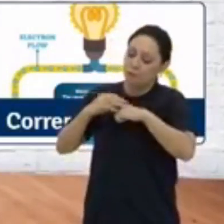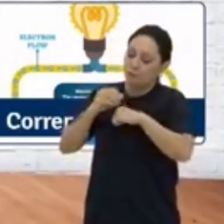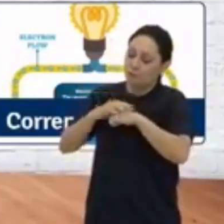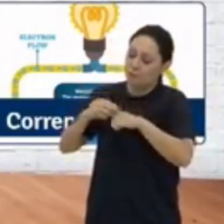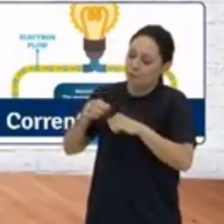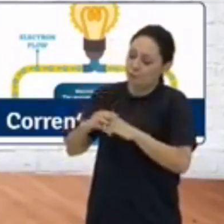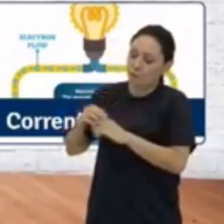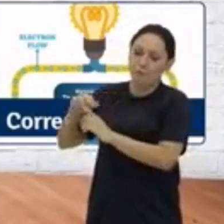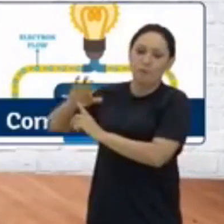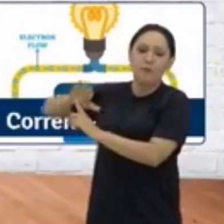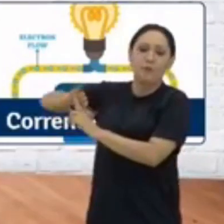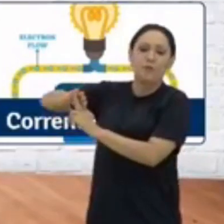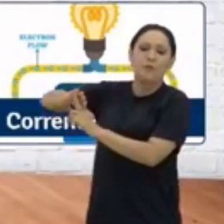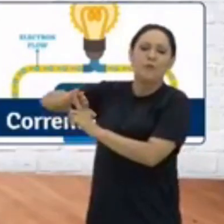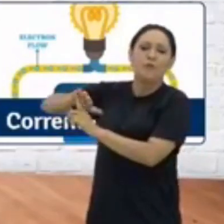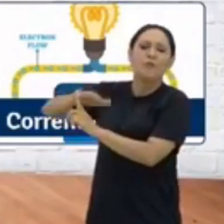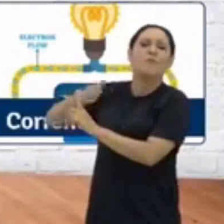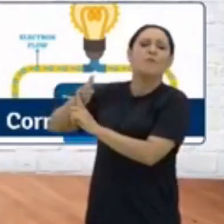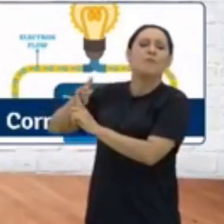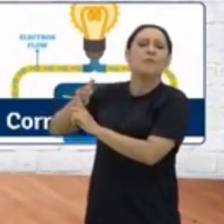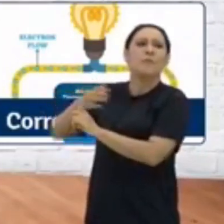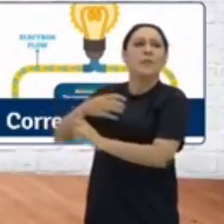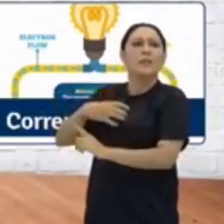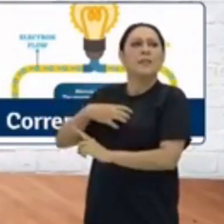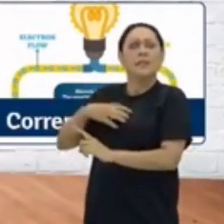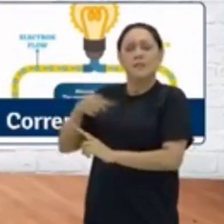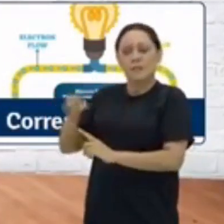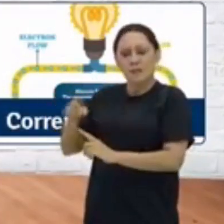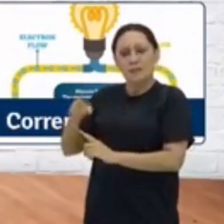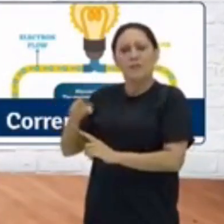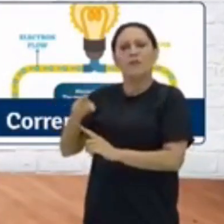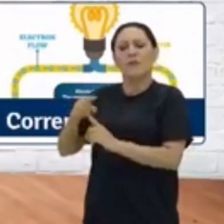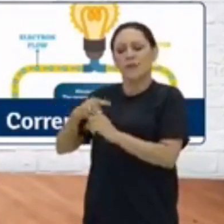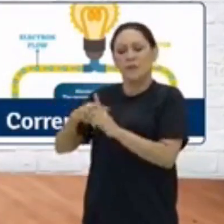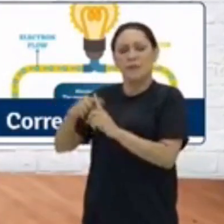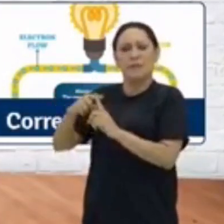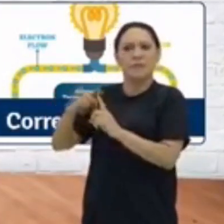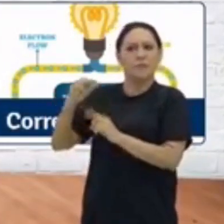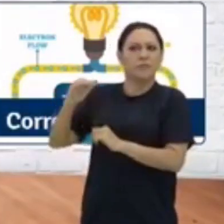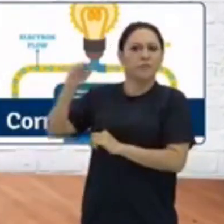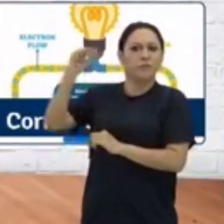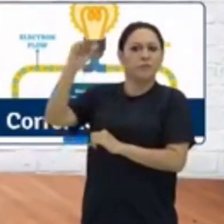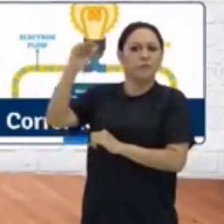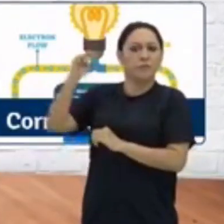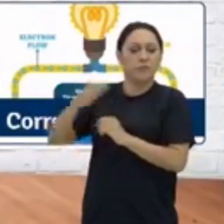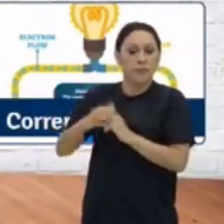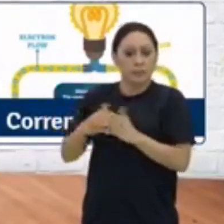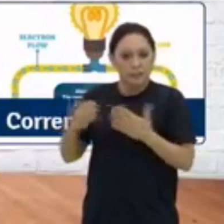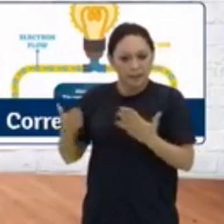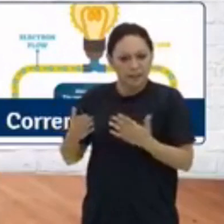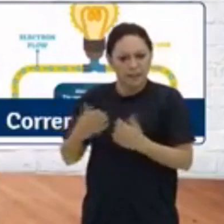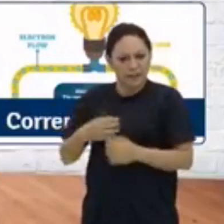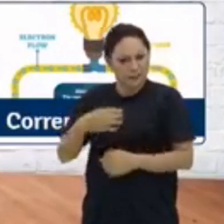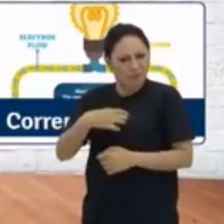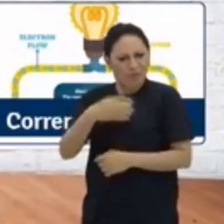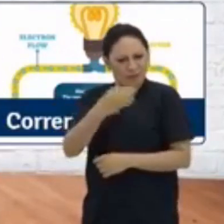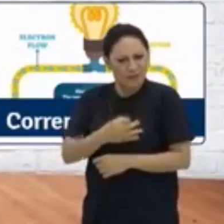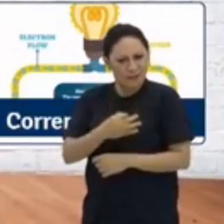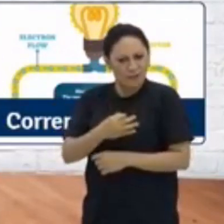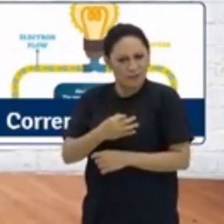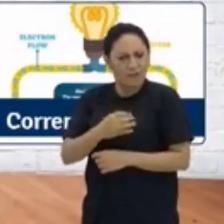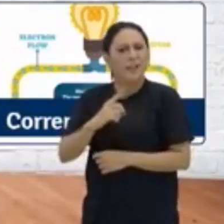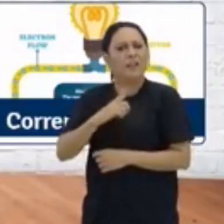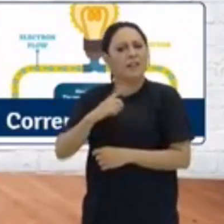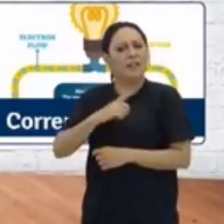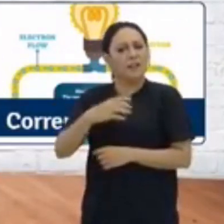coloca a mão em você e sente que você está com a temperatura elevada. Essa é a forma correta? Não existe